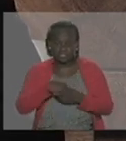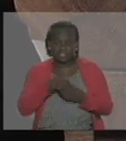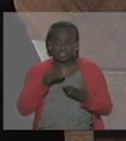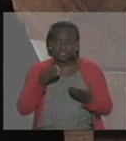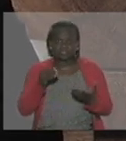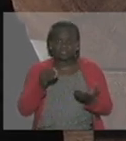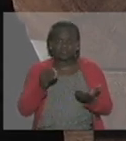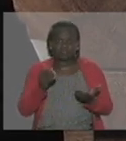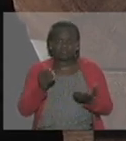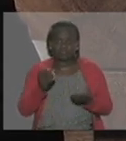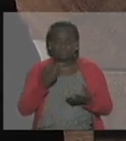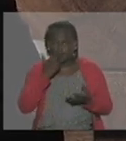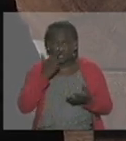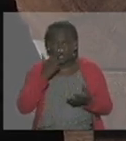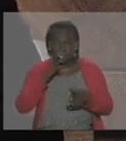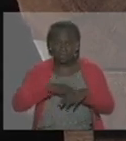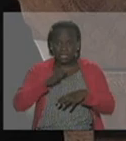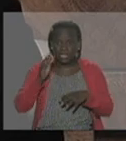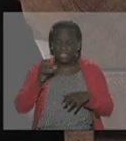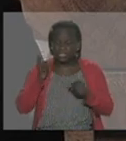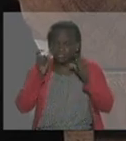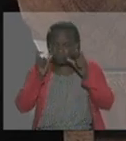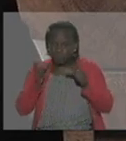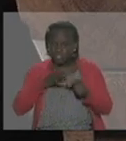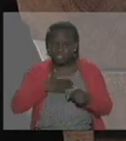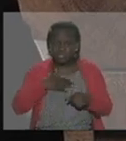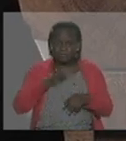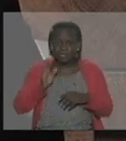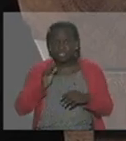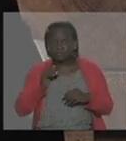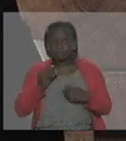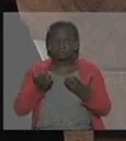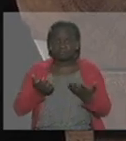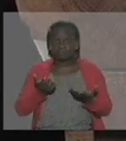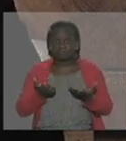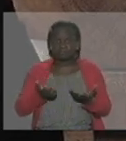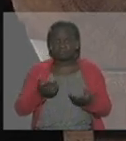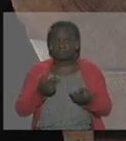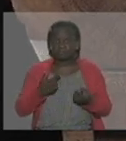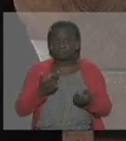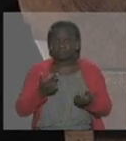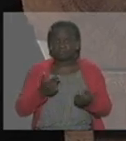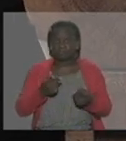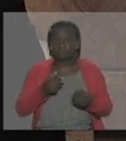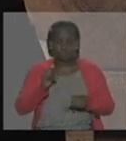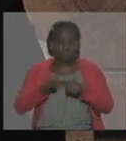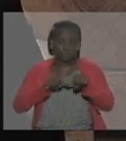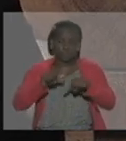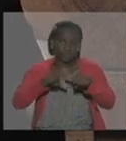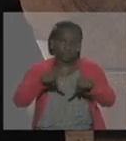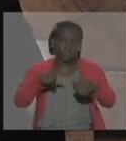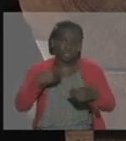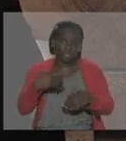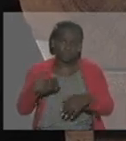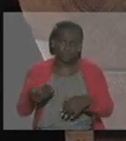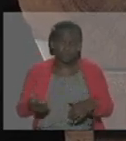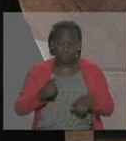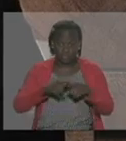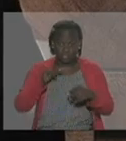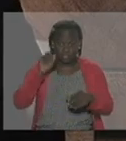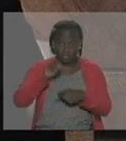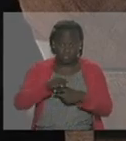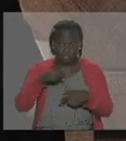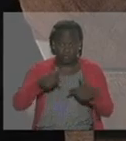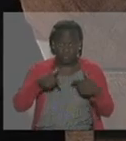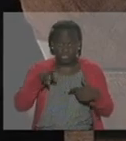dentro daqueles que pareciam mais interessantes e isso isso daí mudou muito porque eu quando